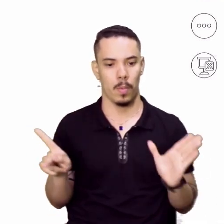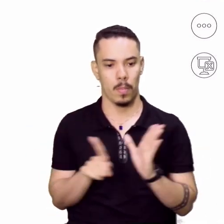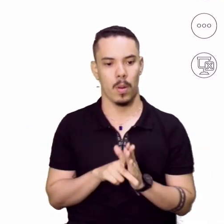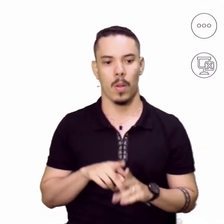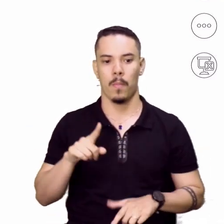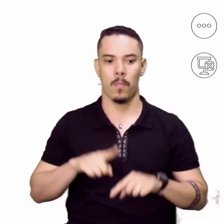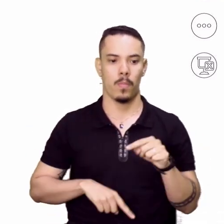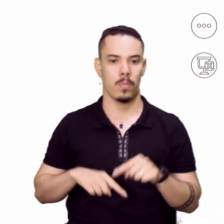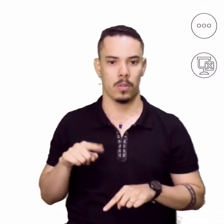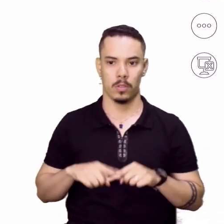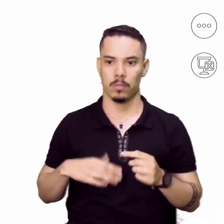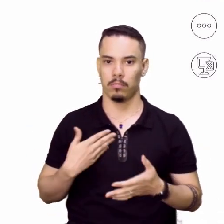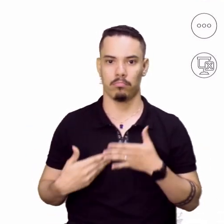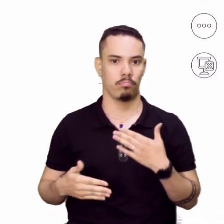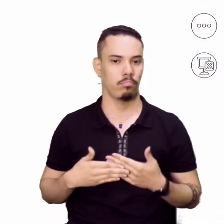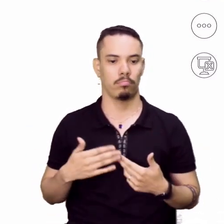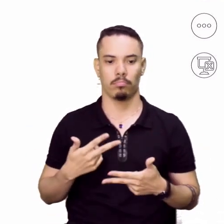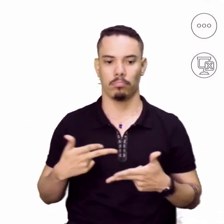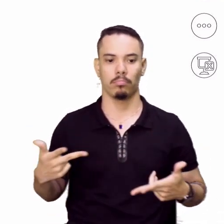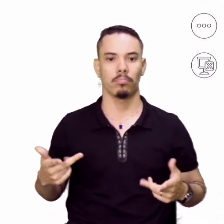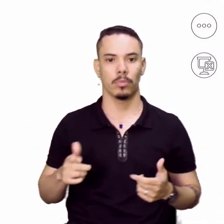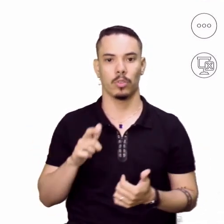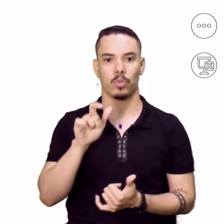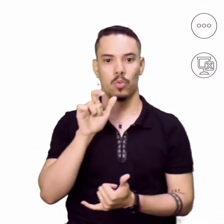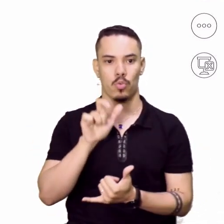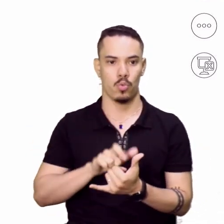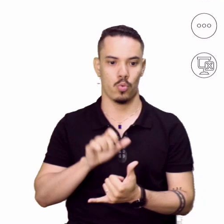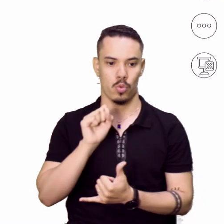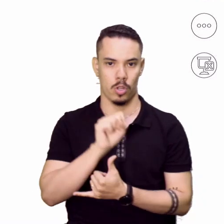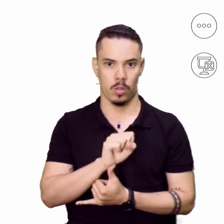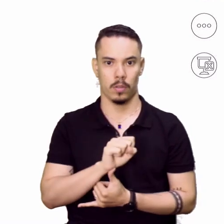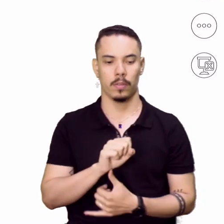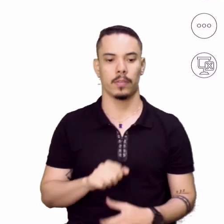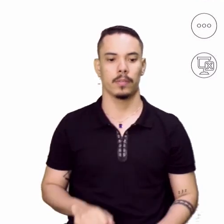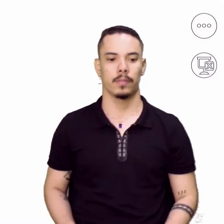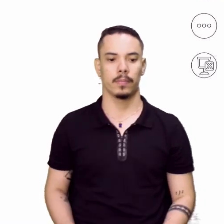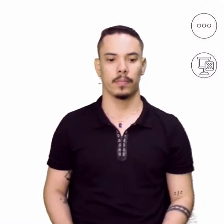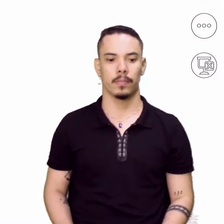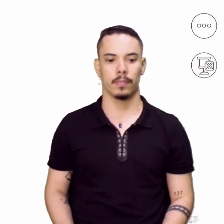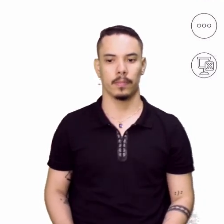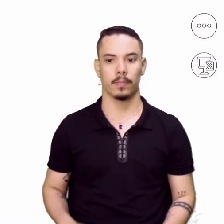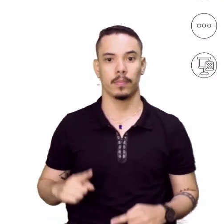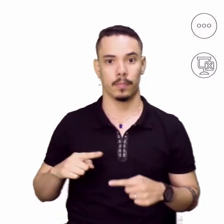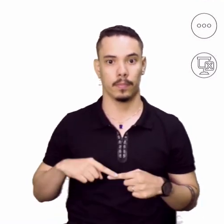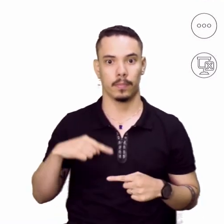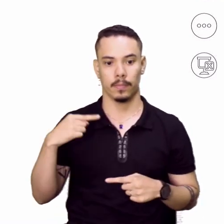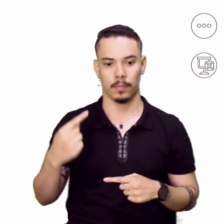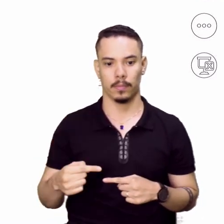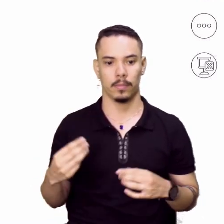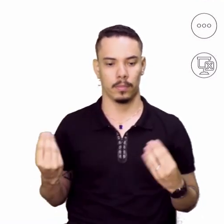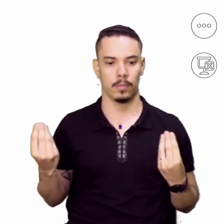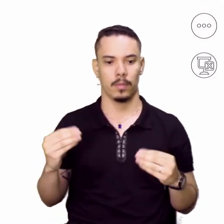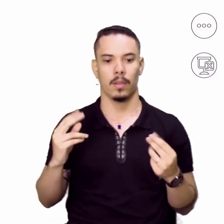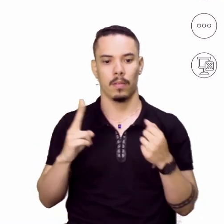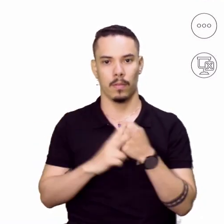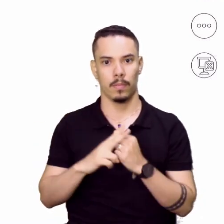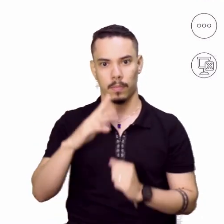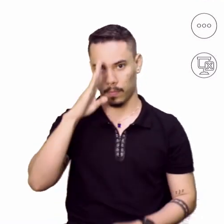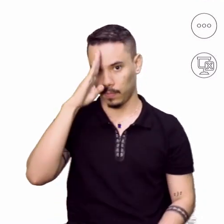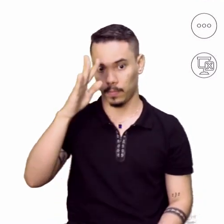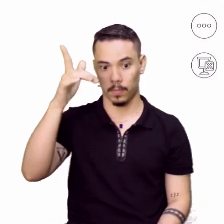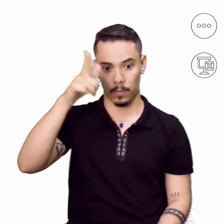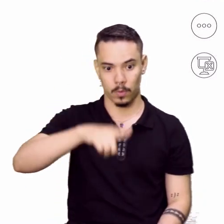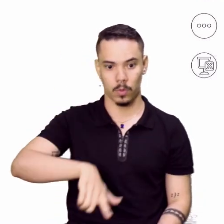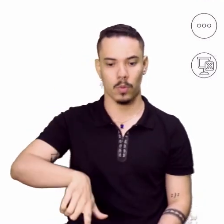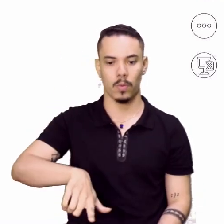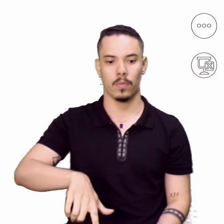qualquer coisa que faça função de de de sujeito e logo em seguida você vai colocar o verbo principal mais uma vez sem